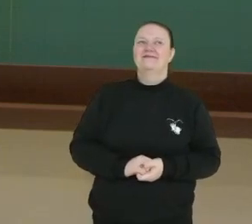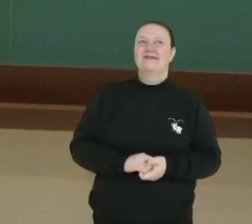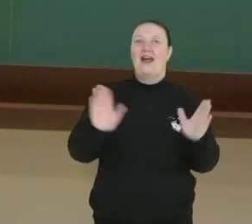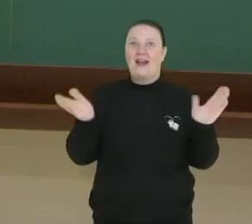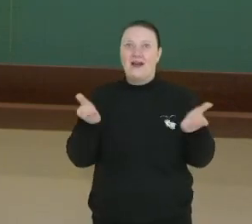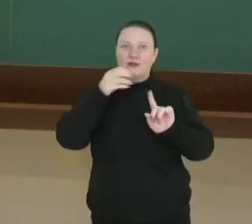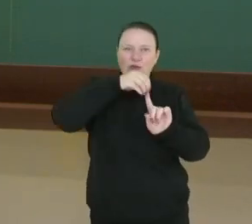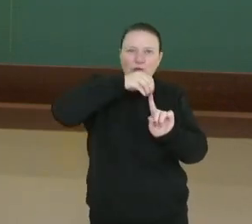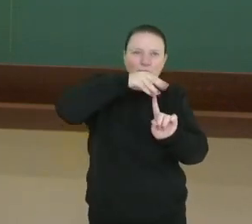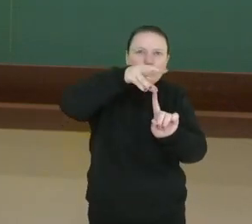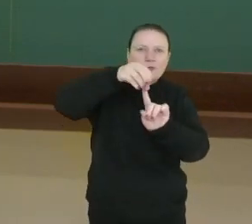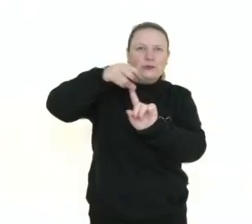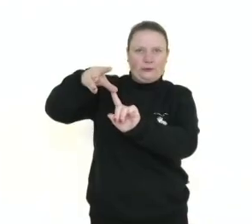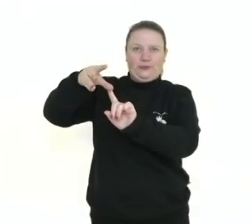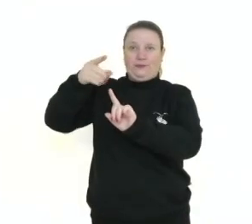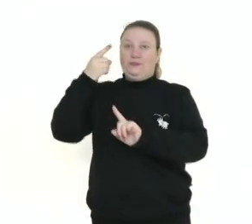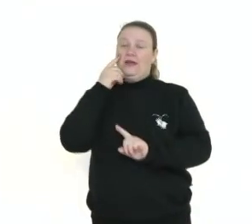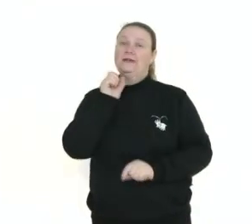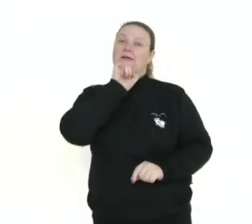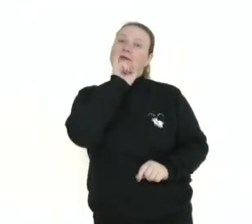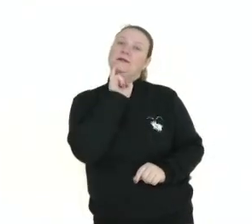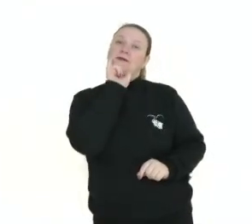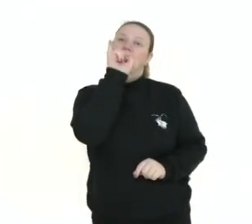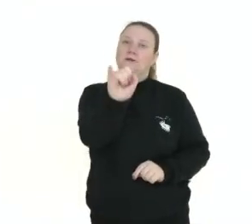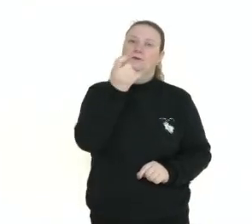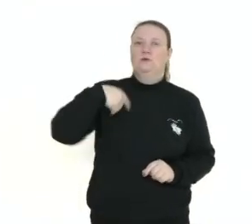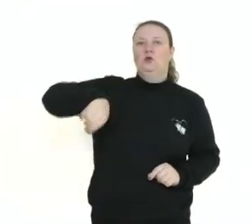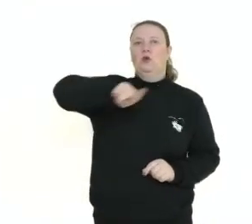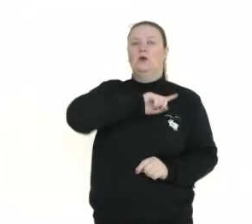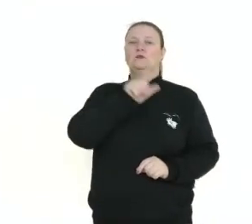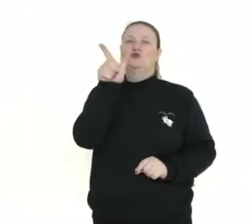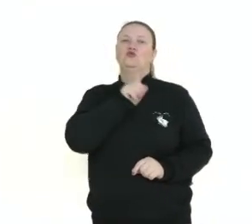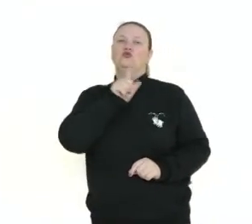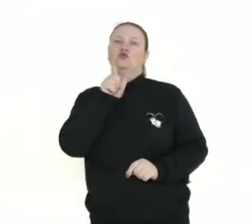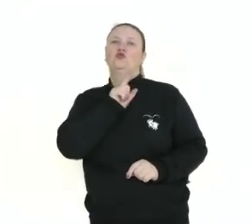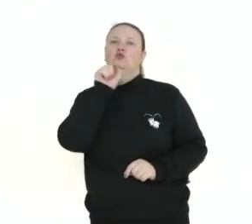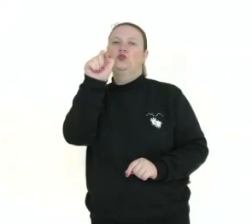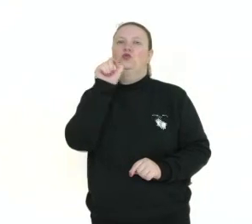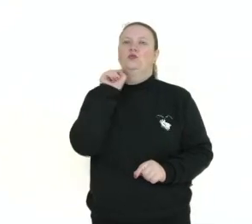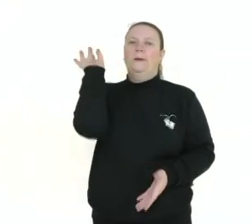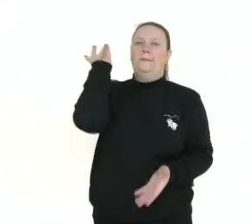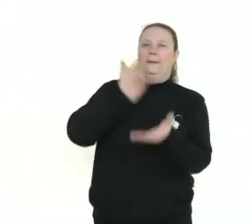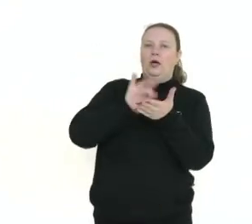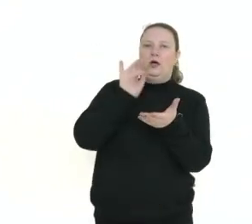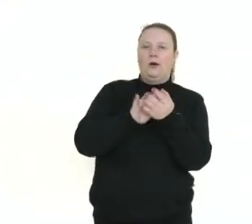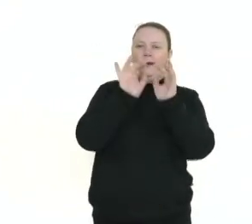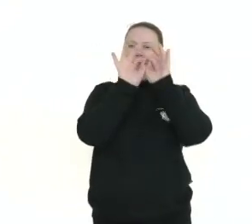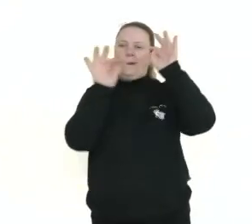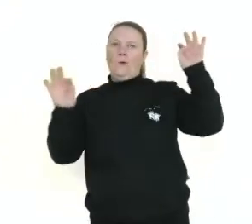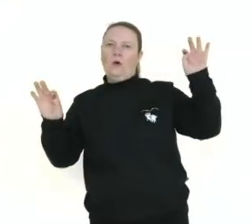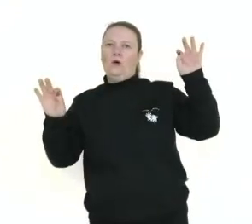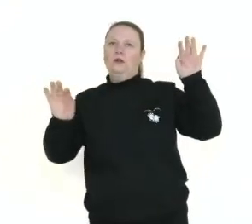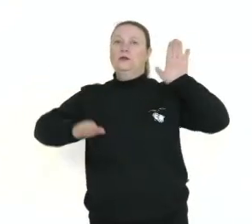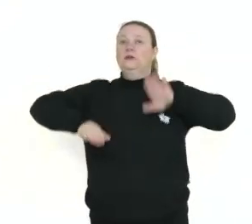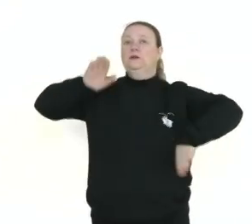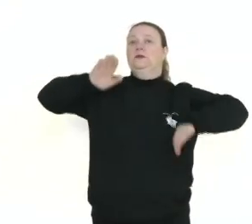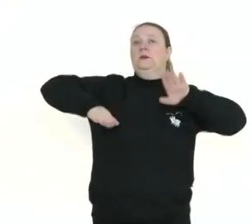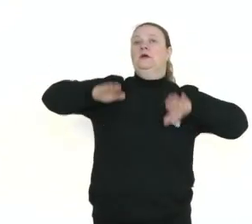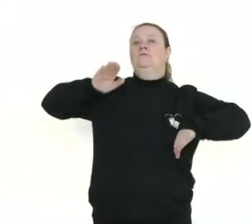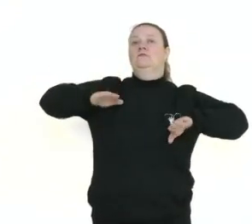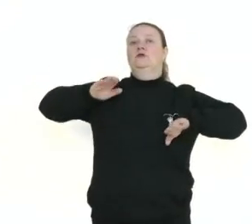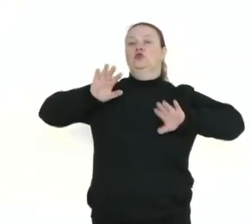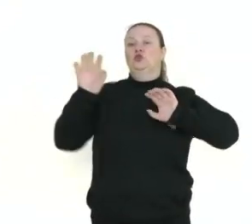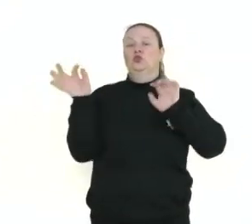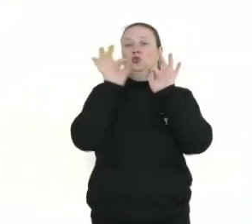algumas dicas aqui. Se nós tivermos aqui, para determinar a posição de uma reta relativa a uma